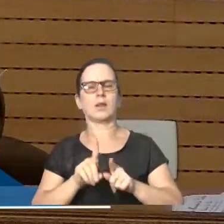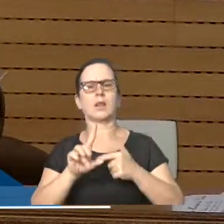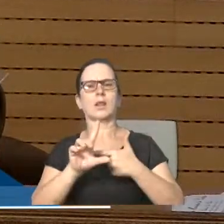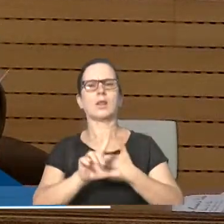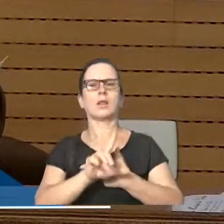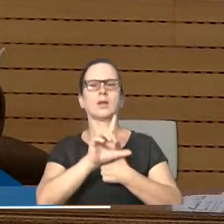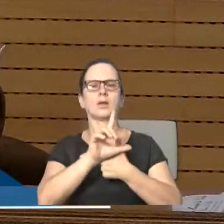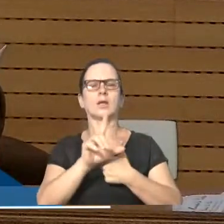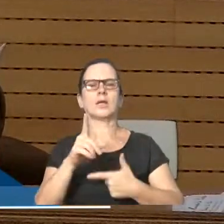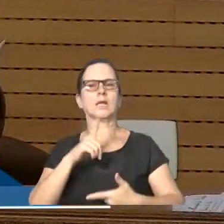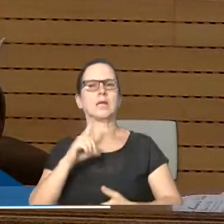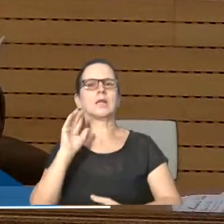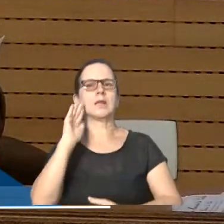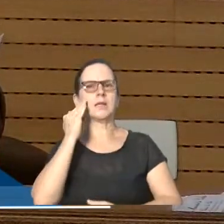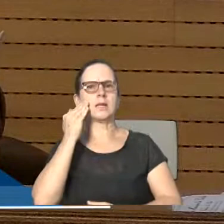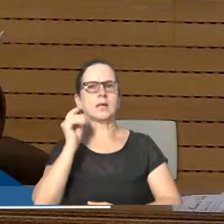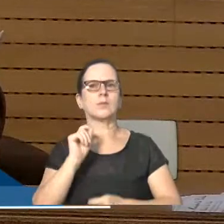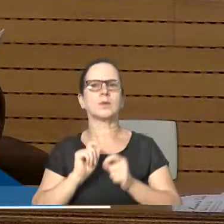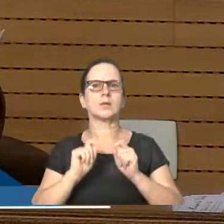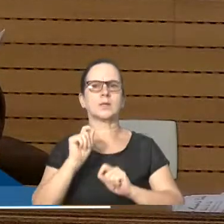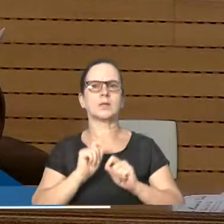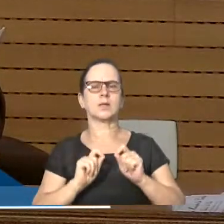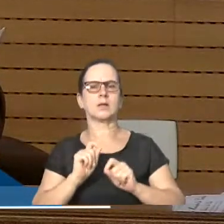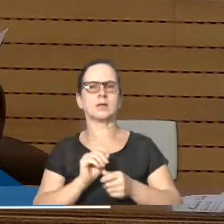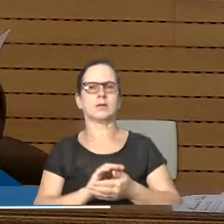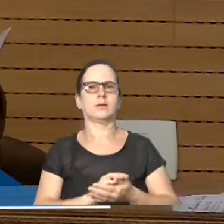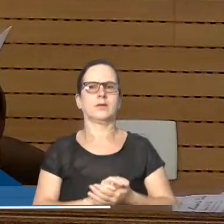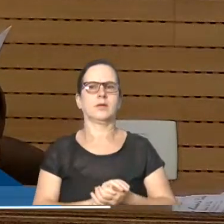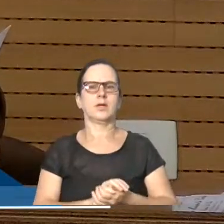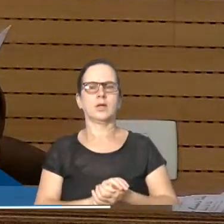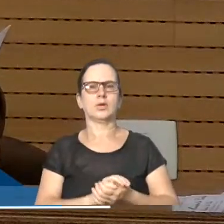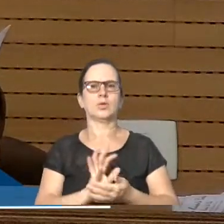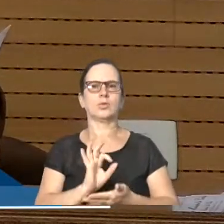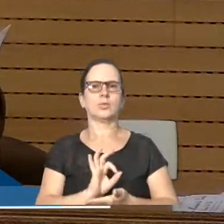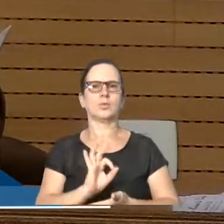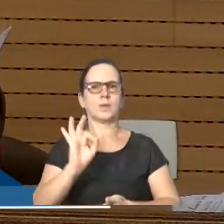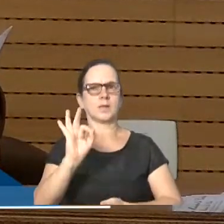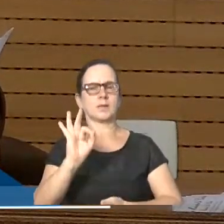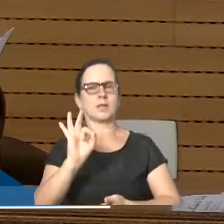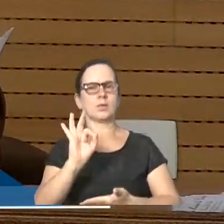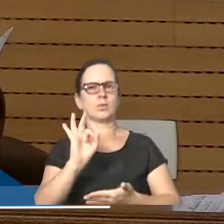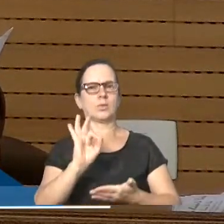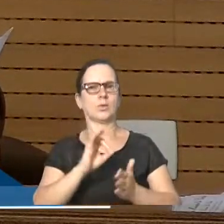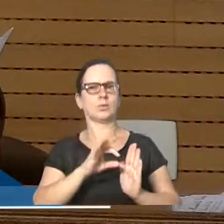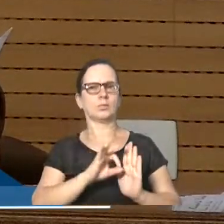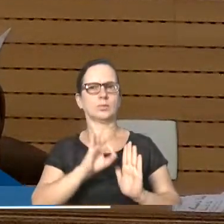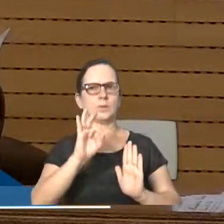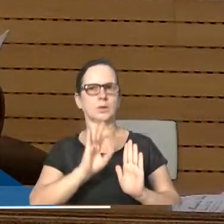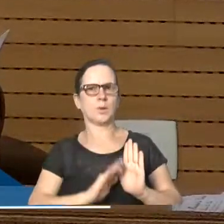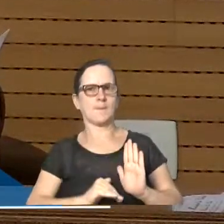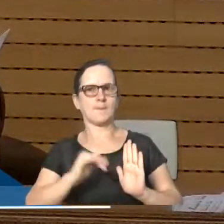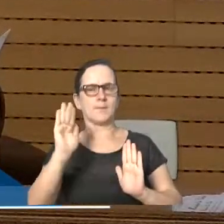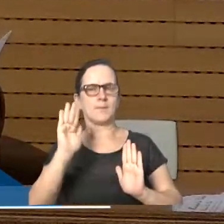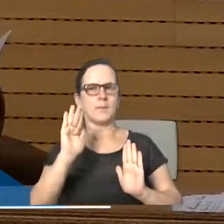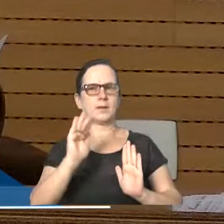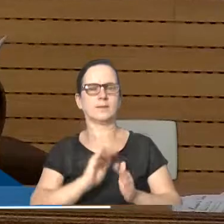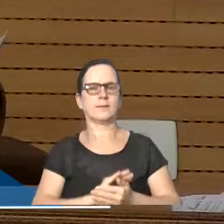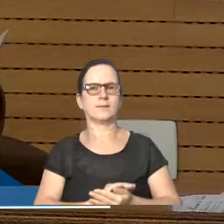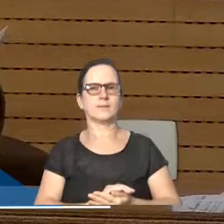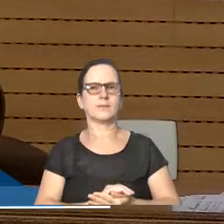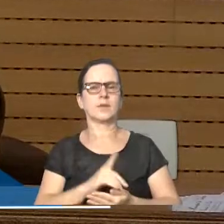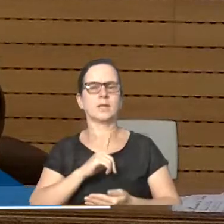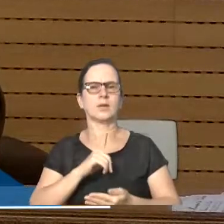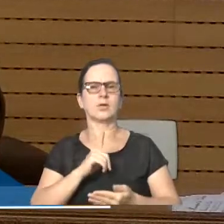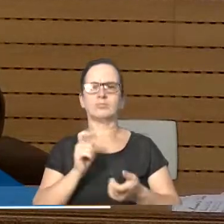porém, entendemos que a estipulação do percentual ainda mais em patamar tão elevado